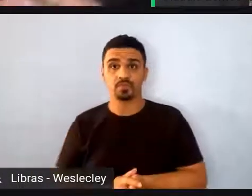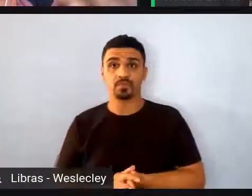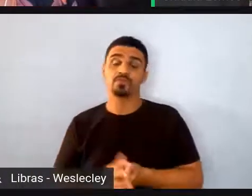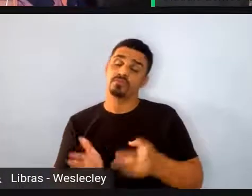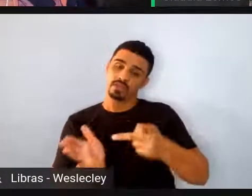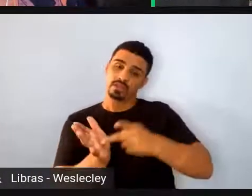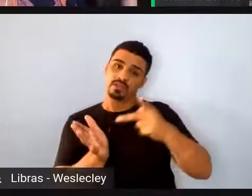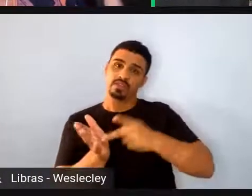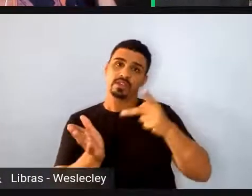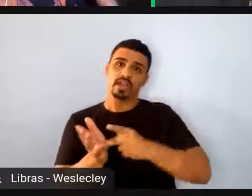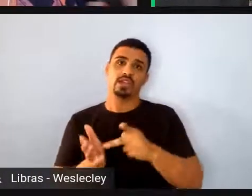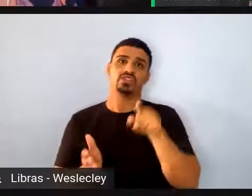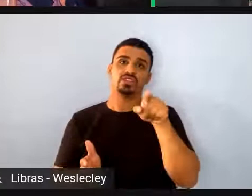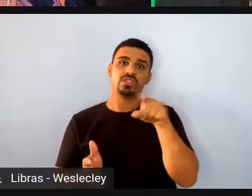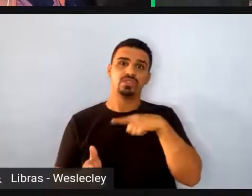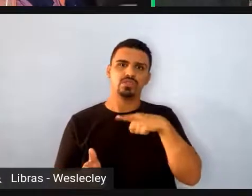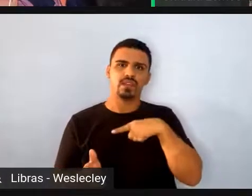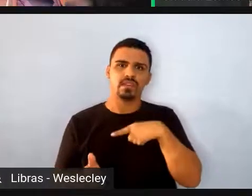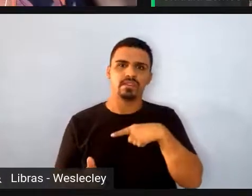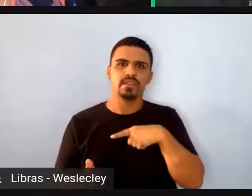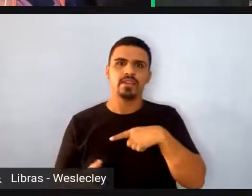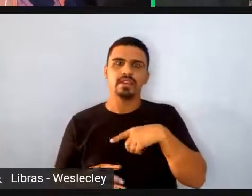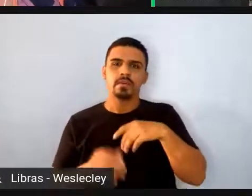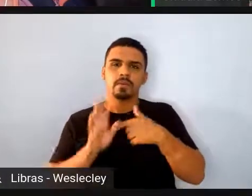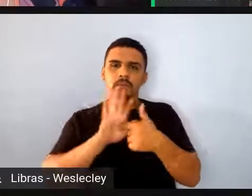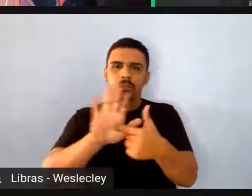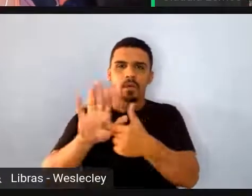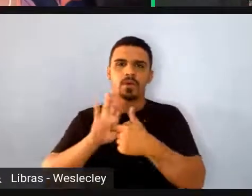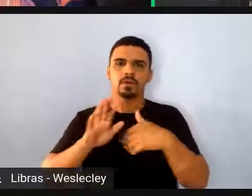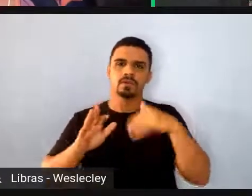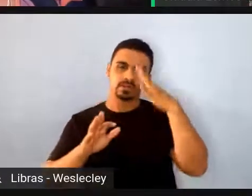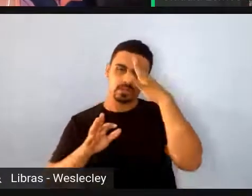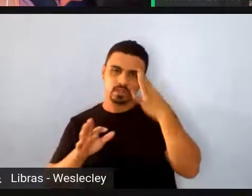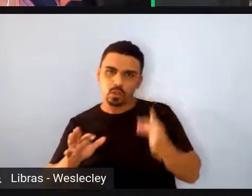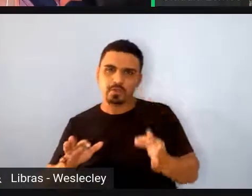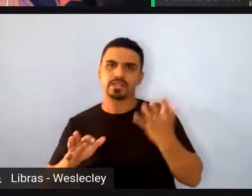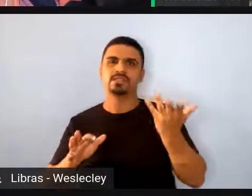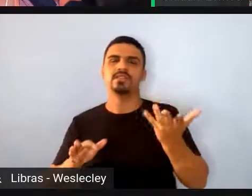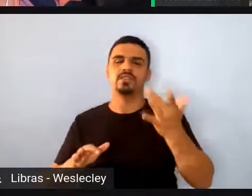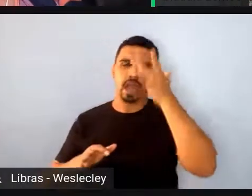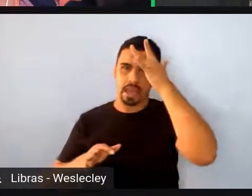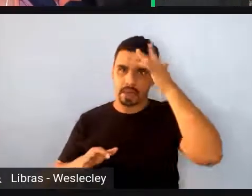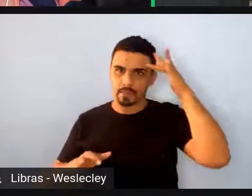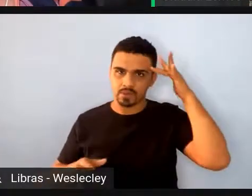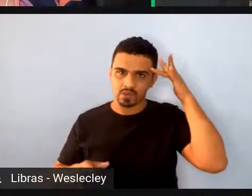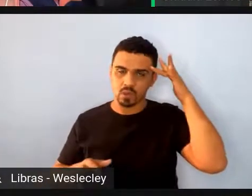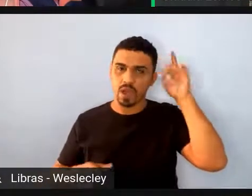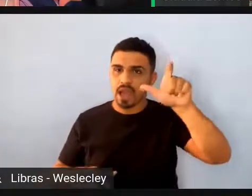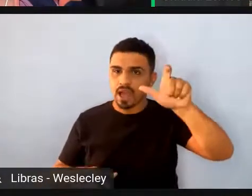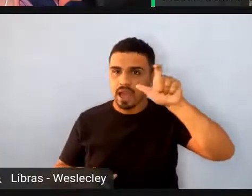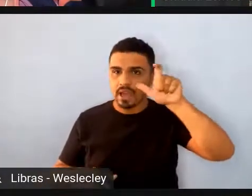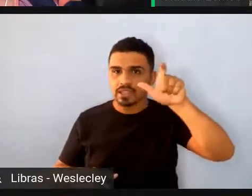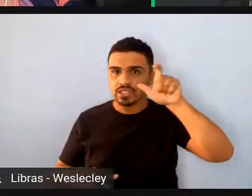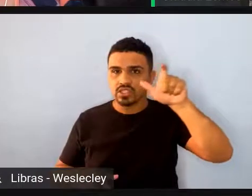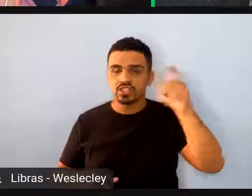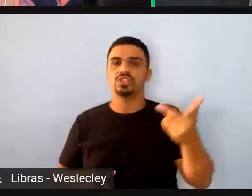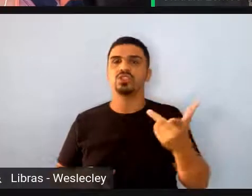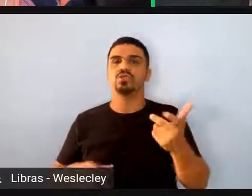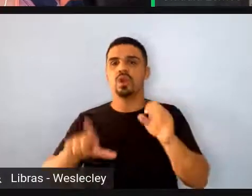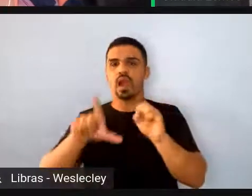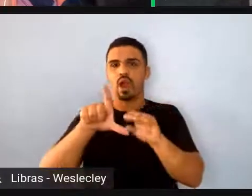conteúdo muito mais compreensível para quem está assistindo, né, a transmissão ao